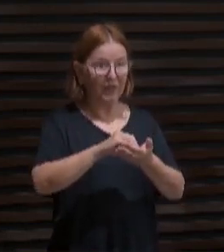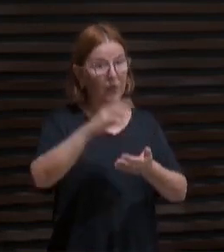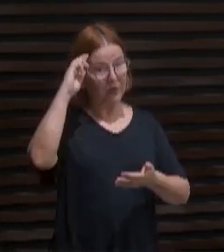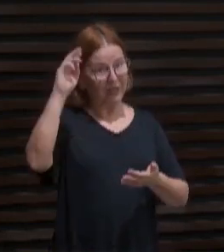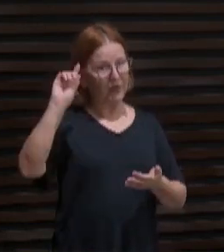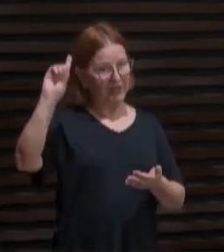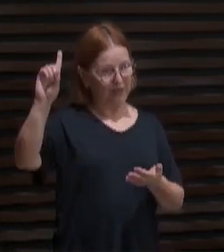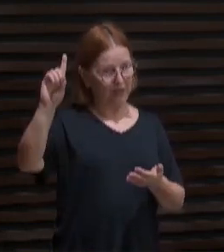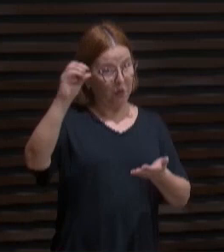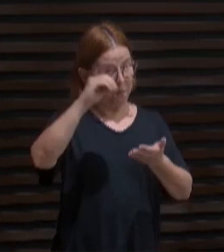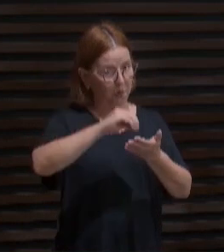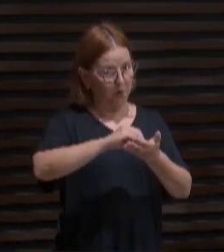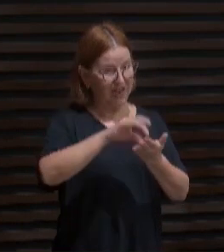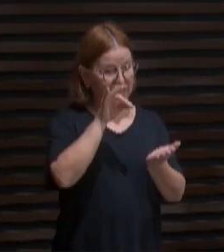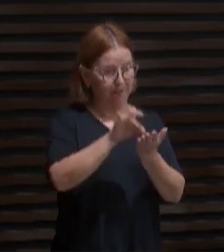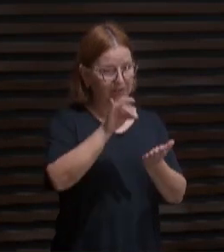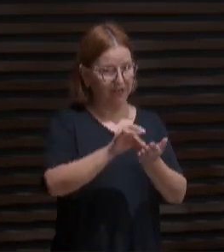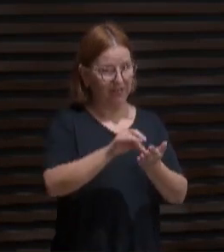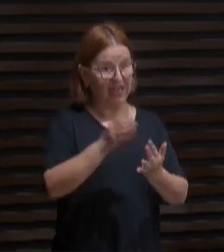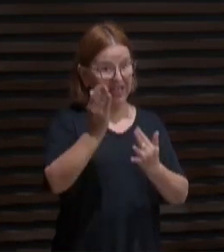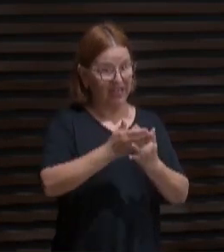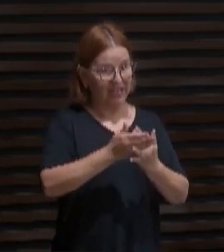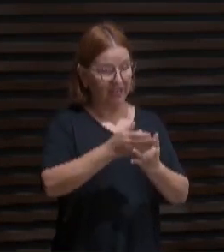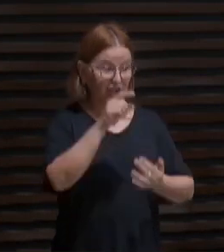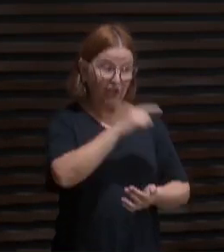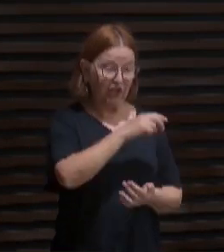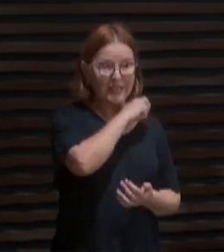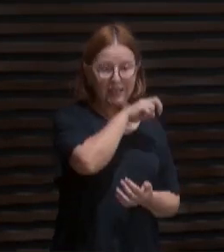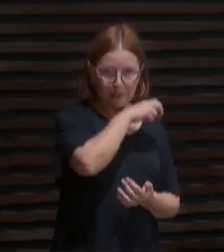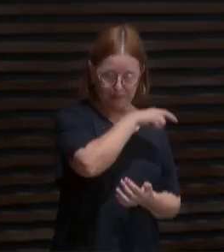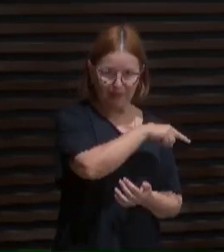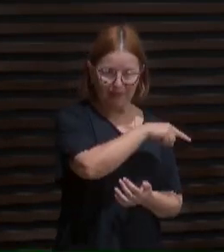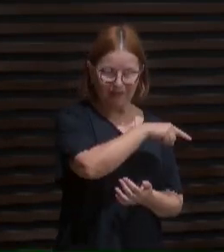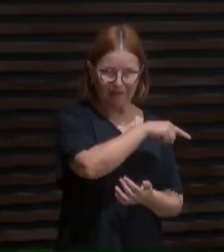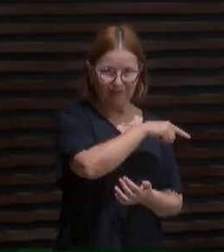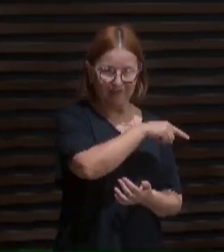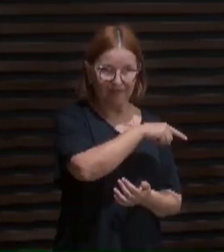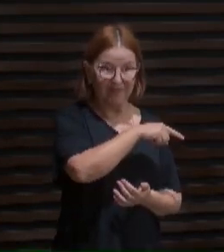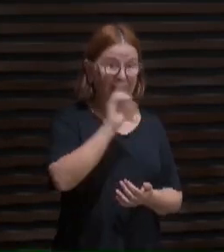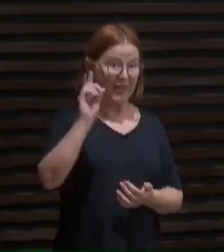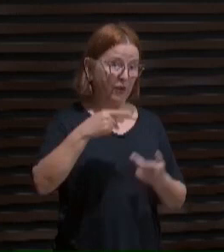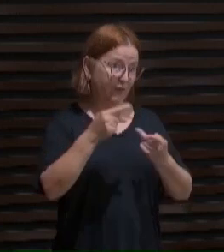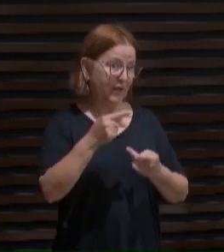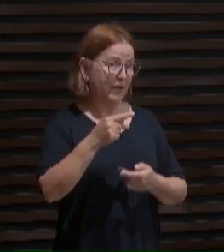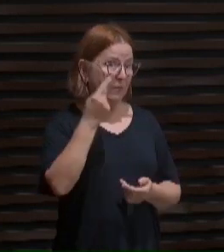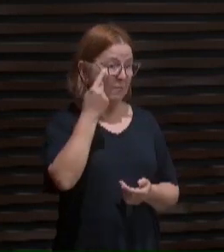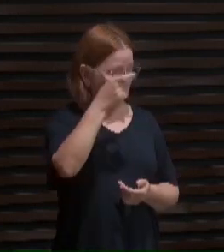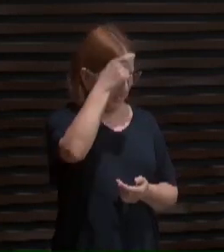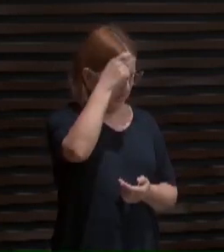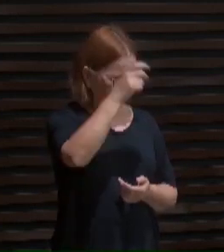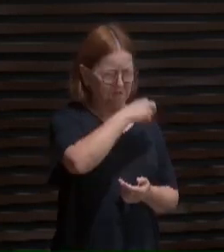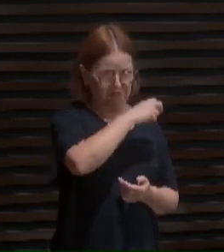Deus. Porém, uma inimizade entre ti e serpente. Ele está falando com a serpente, ele está falando com Satanás. Porém,